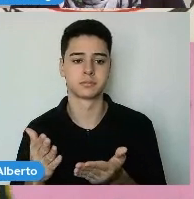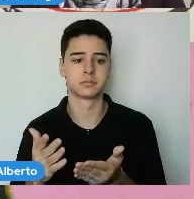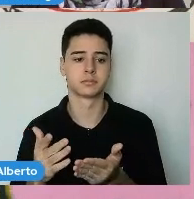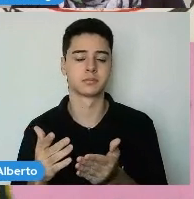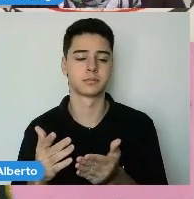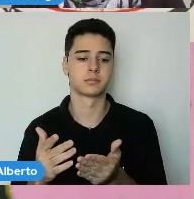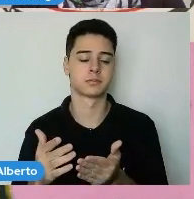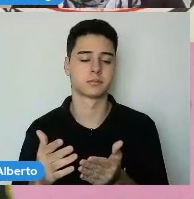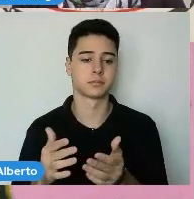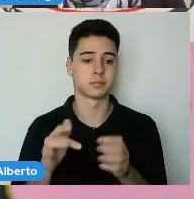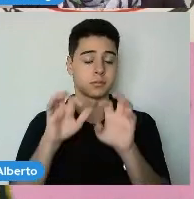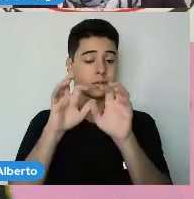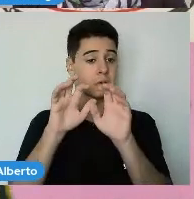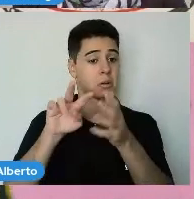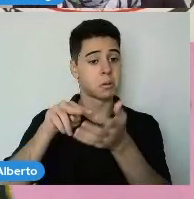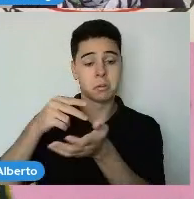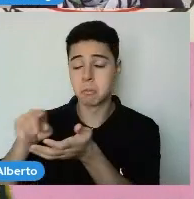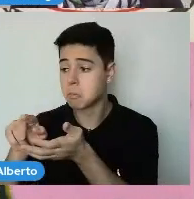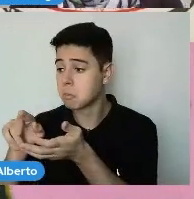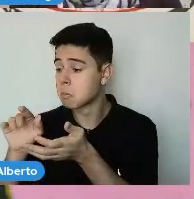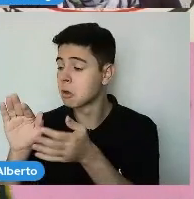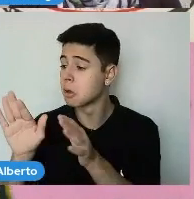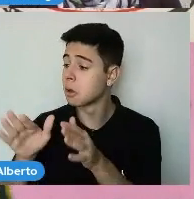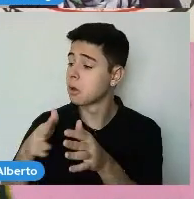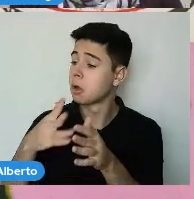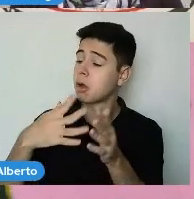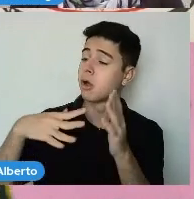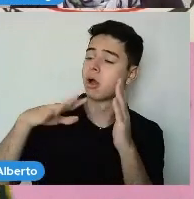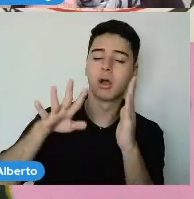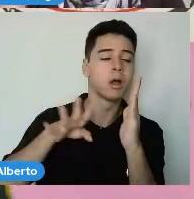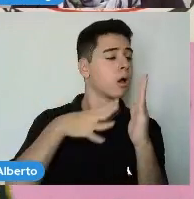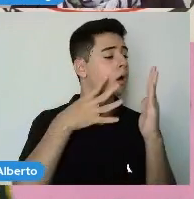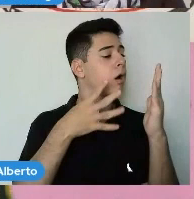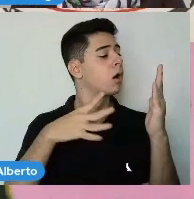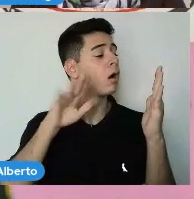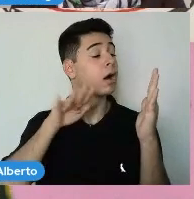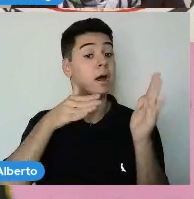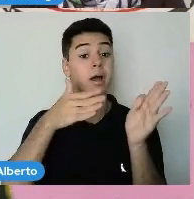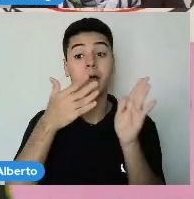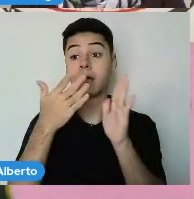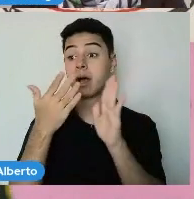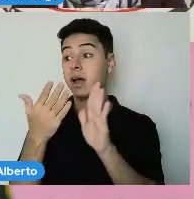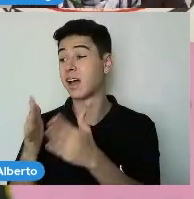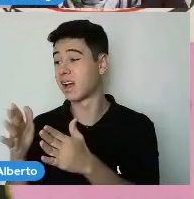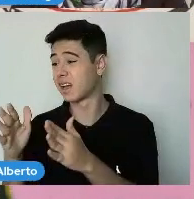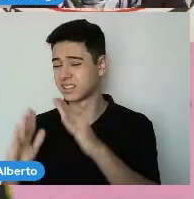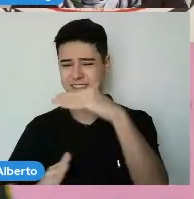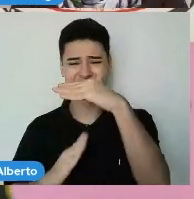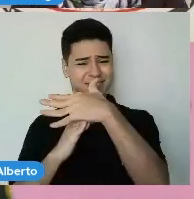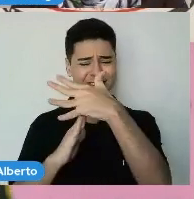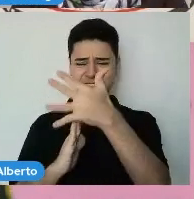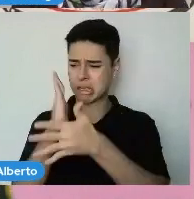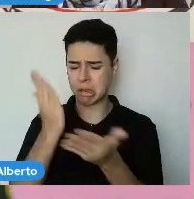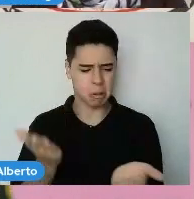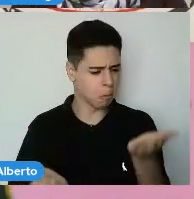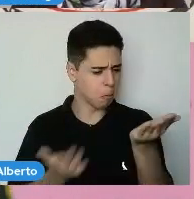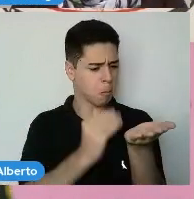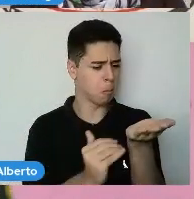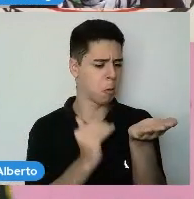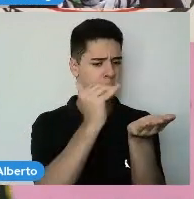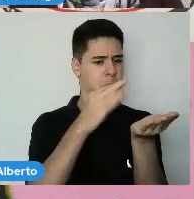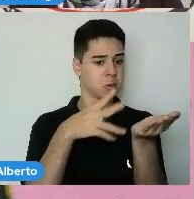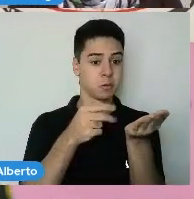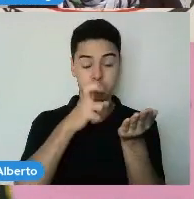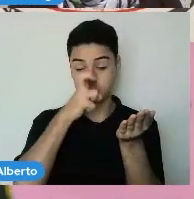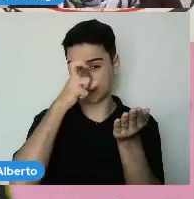de performances muito sutis e muito poéticas como essa, até performances mais radicais e até mesmo